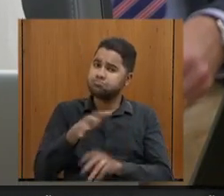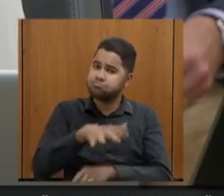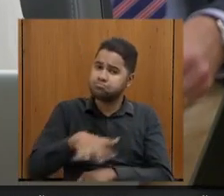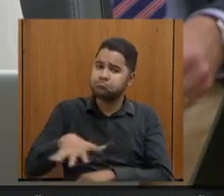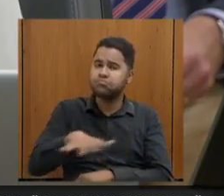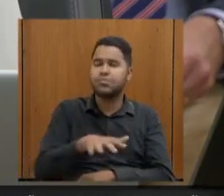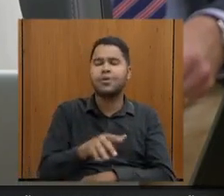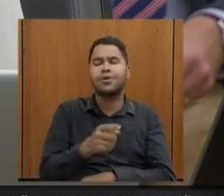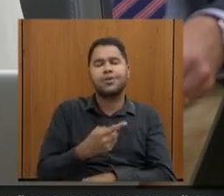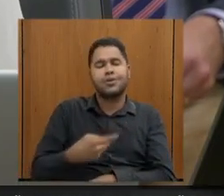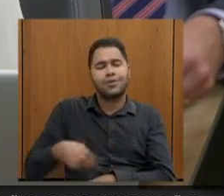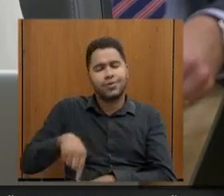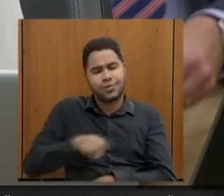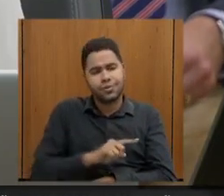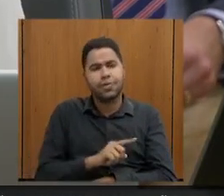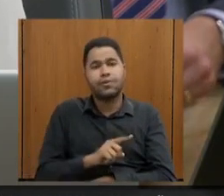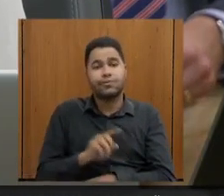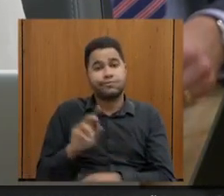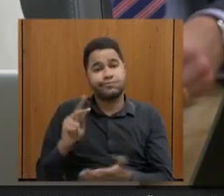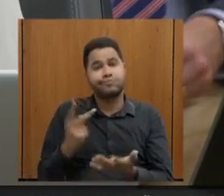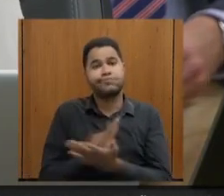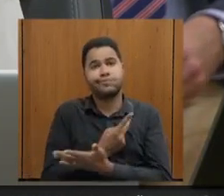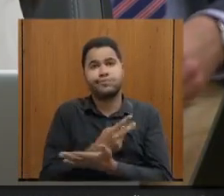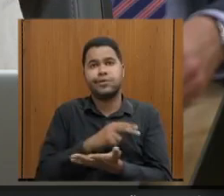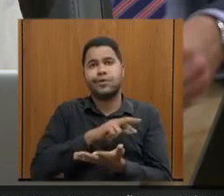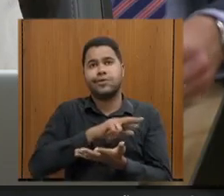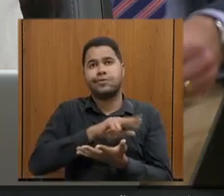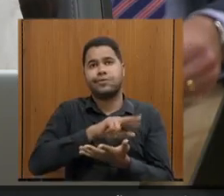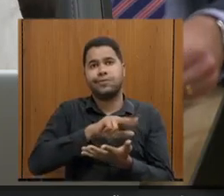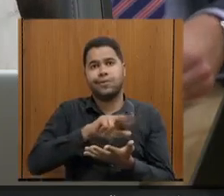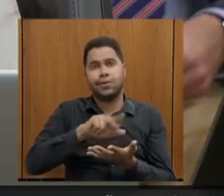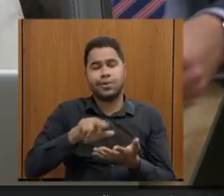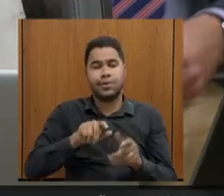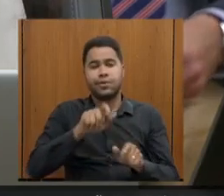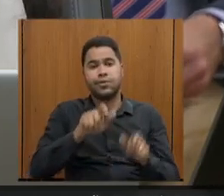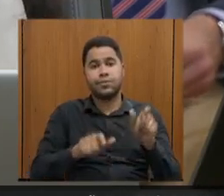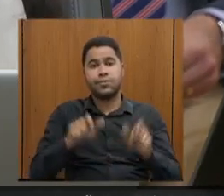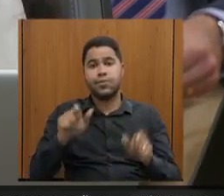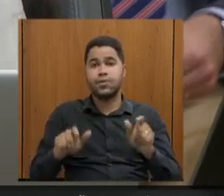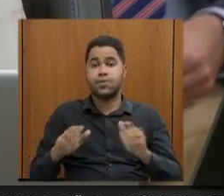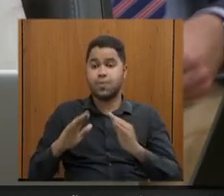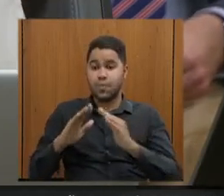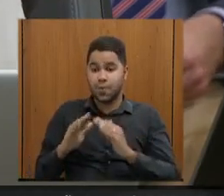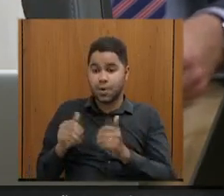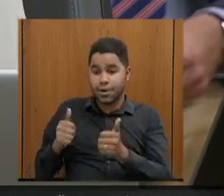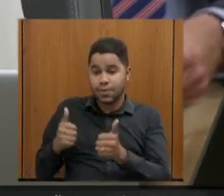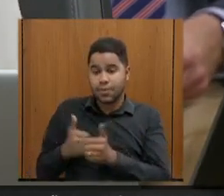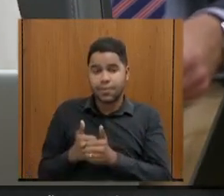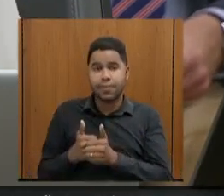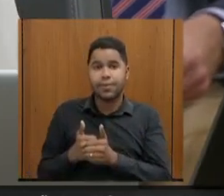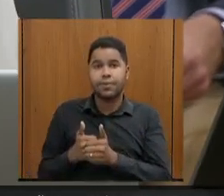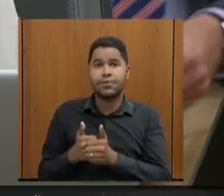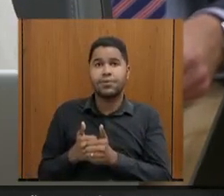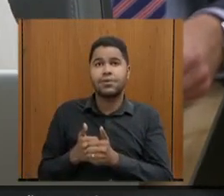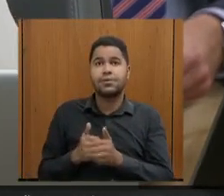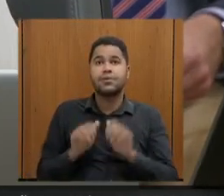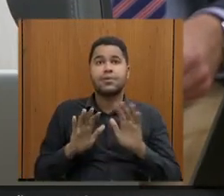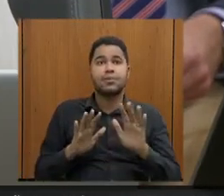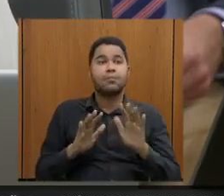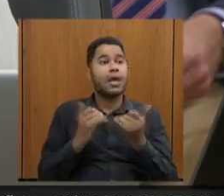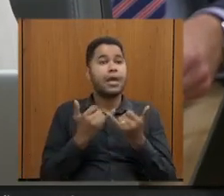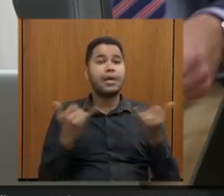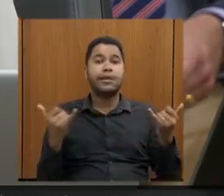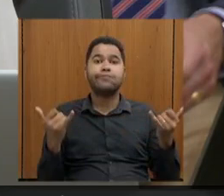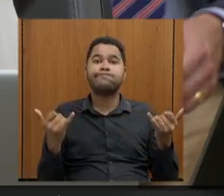e nós temos essa situação com várias pessoas morando perto sem ter